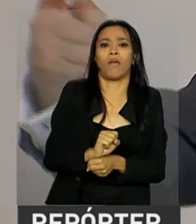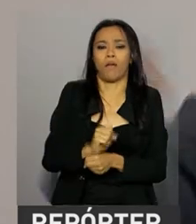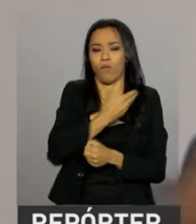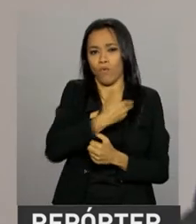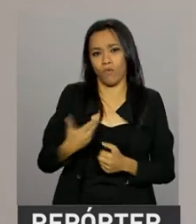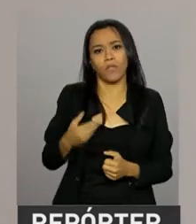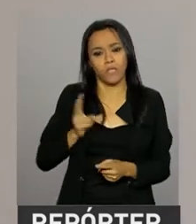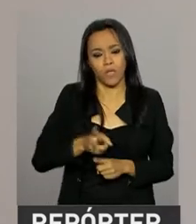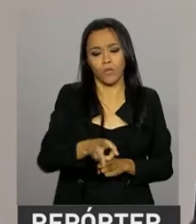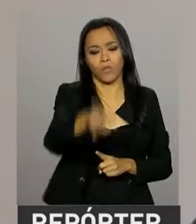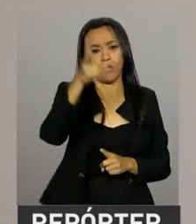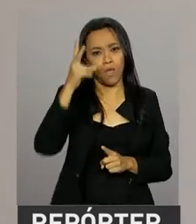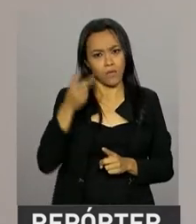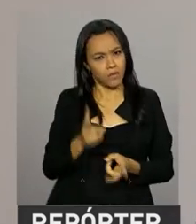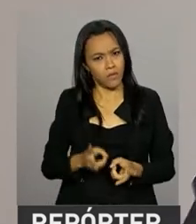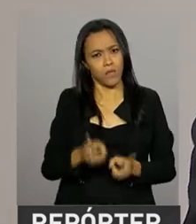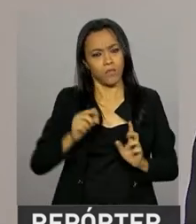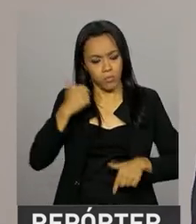sequência